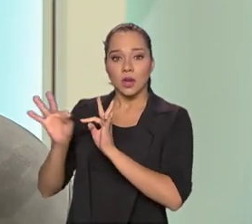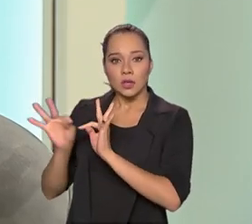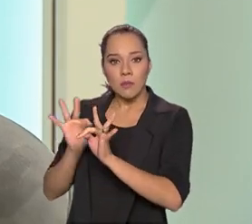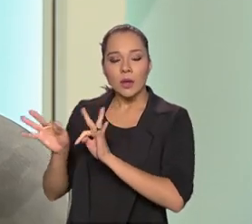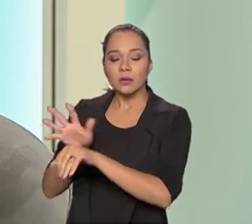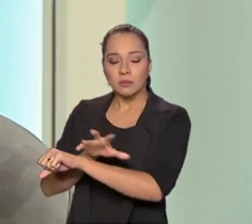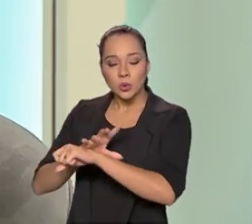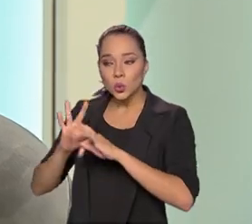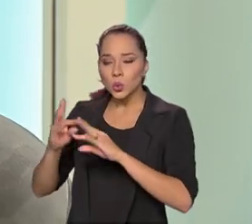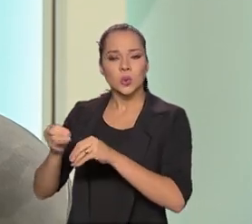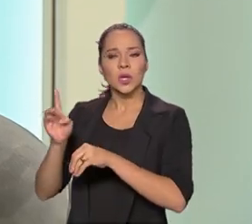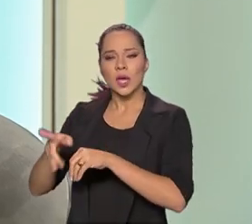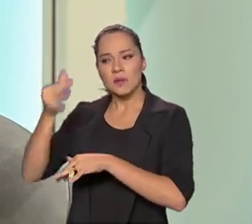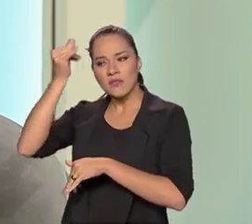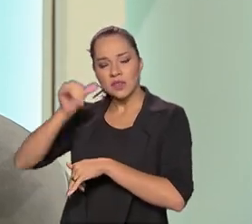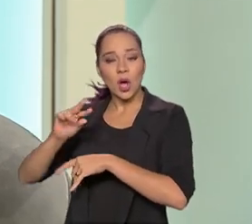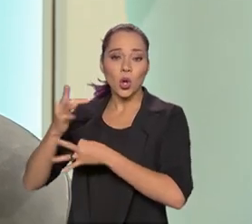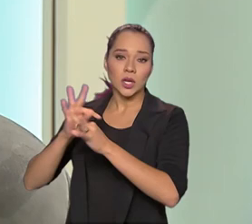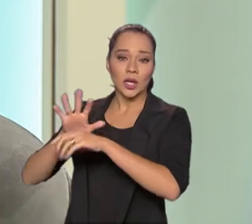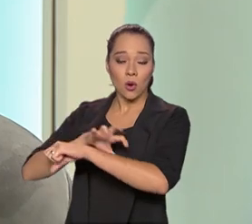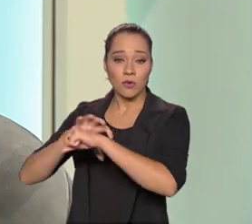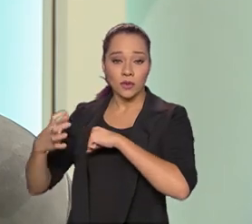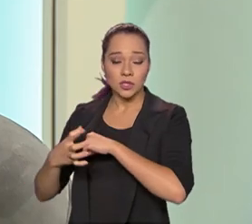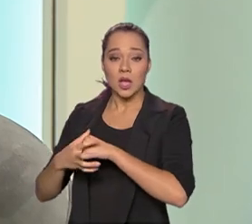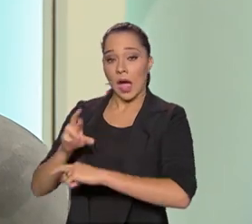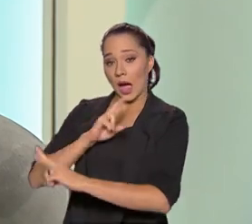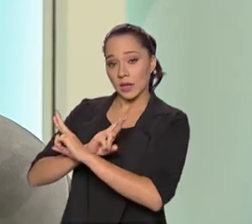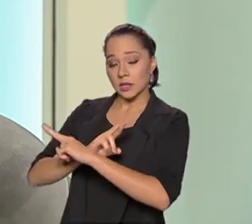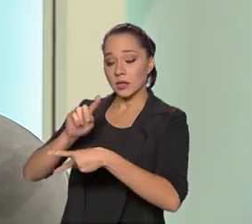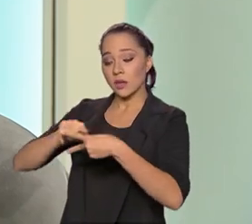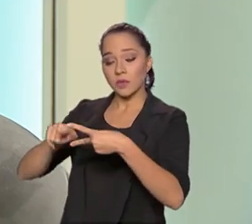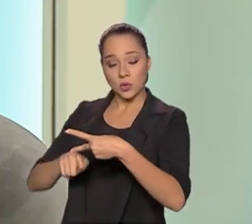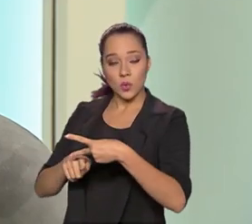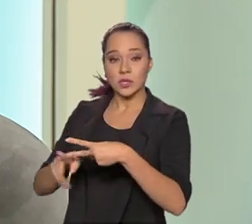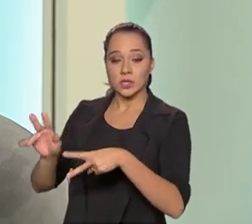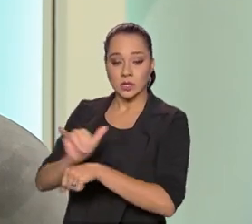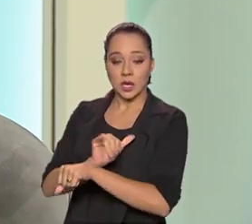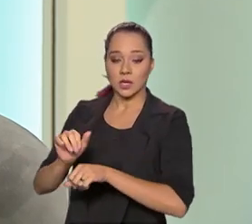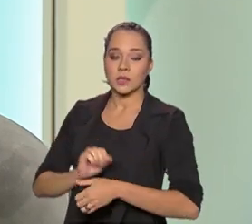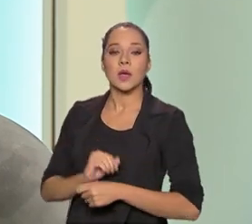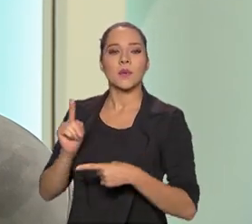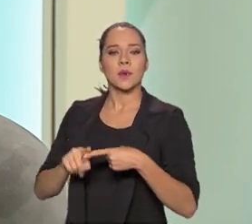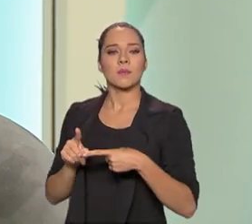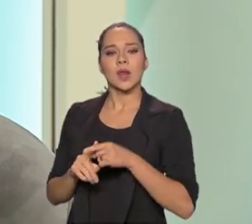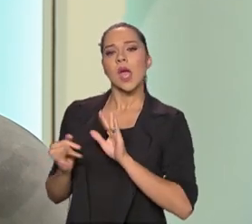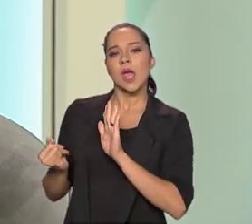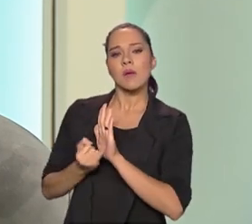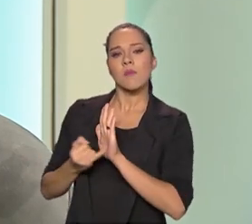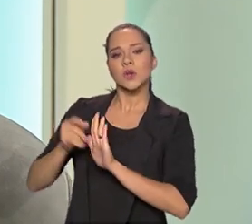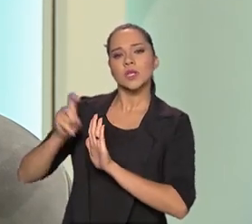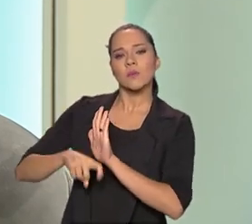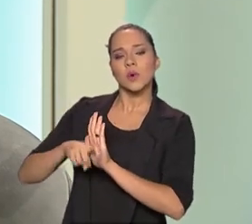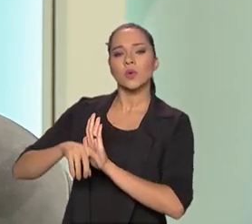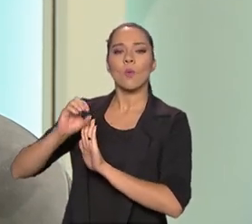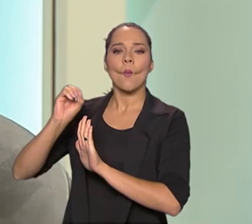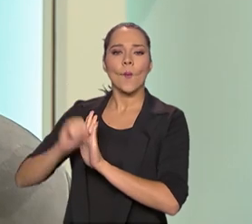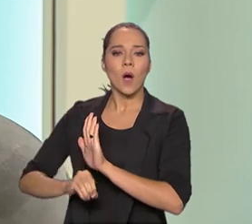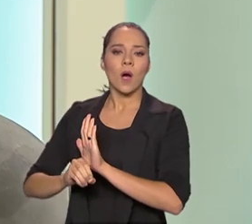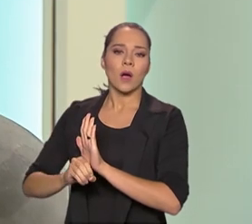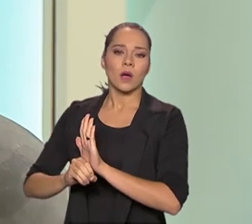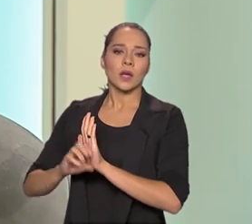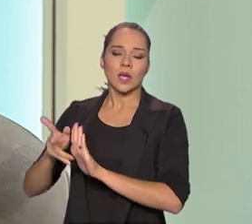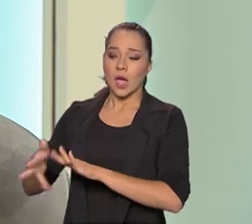da Covid, a Receita adotou duas ações. A primeira, a desoneração dos tributos que incidem sobre